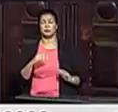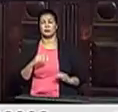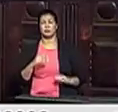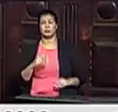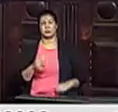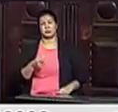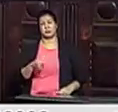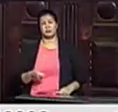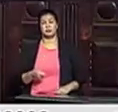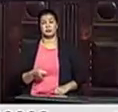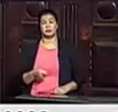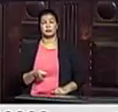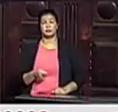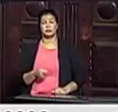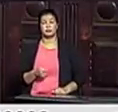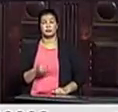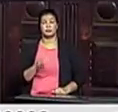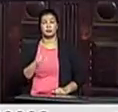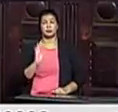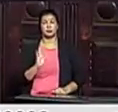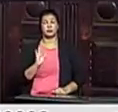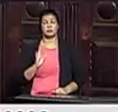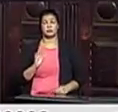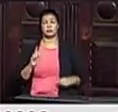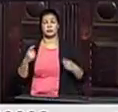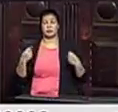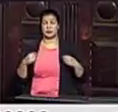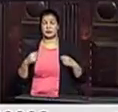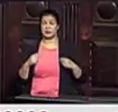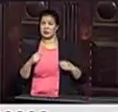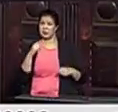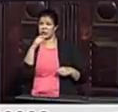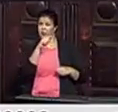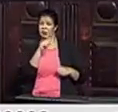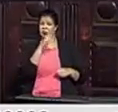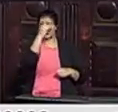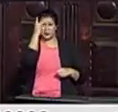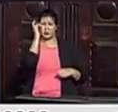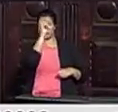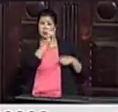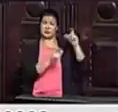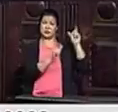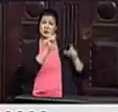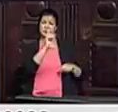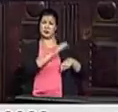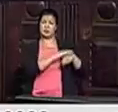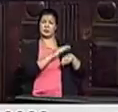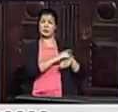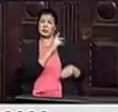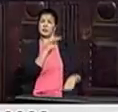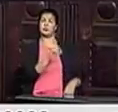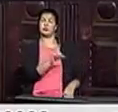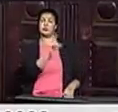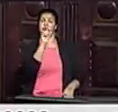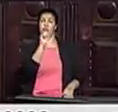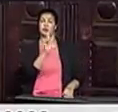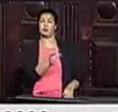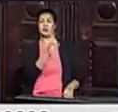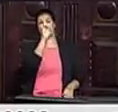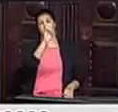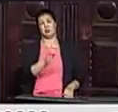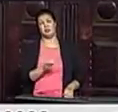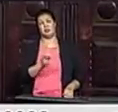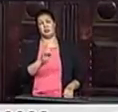votos. Né? Mas você tem que dar ao eleitor o direito dele escolher, principalmente na